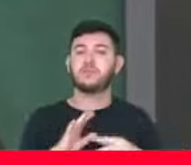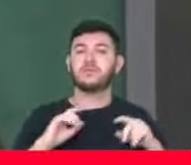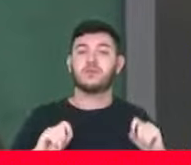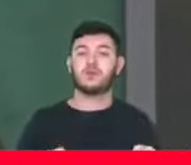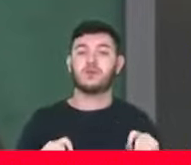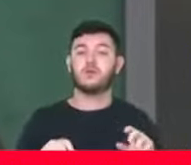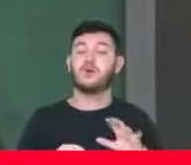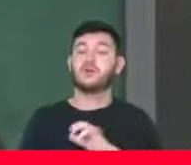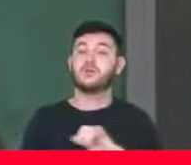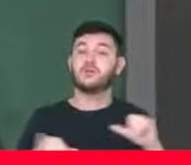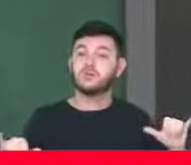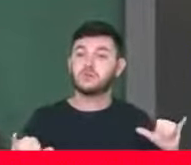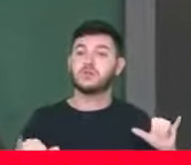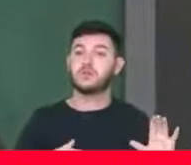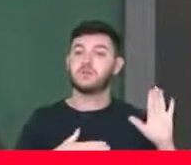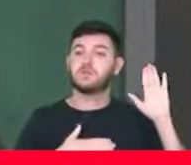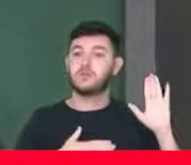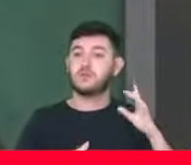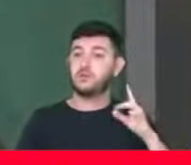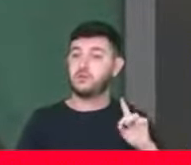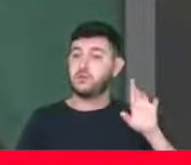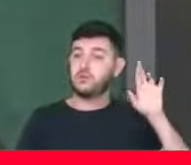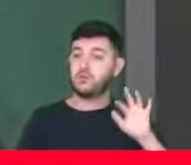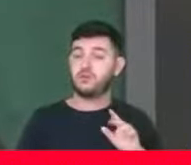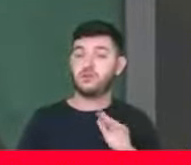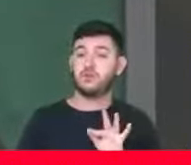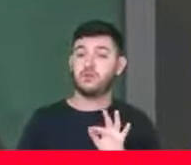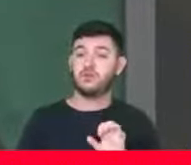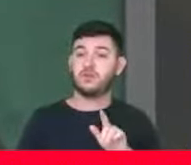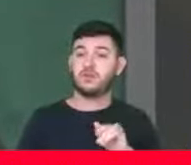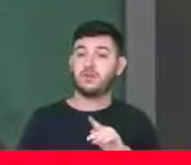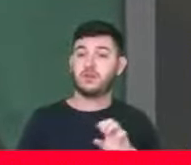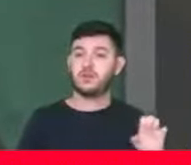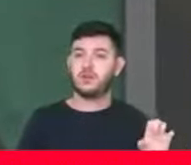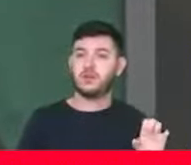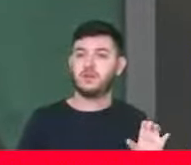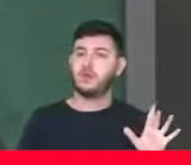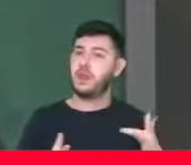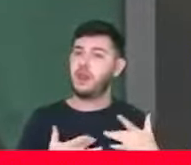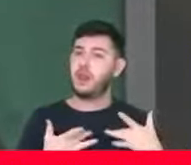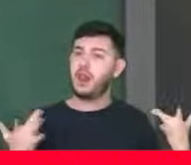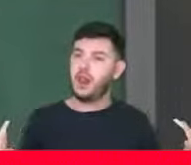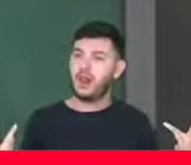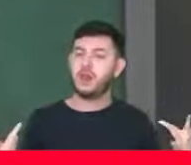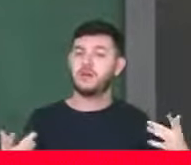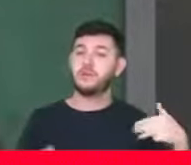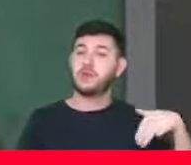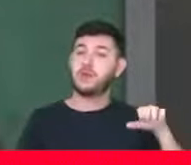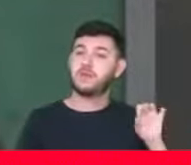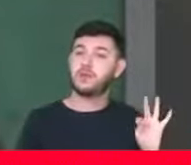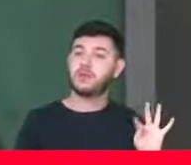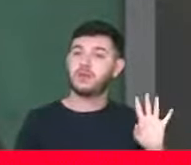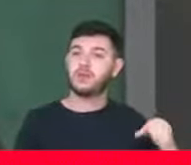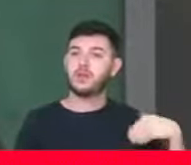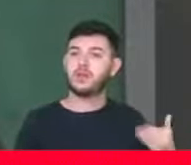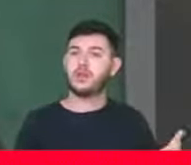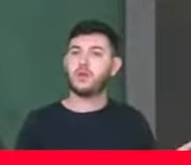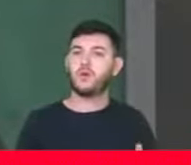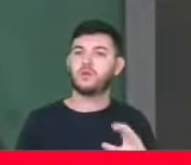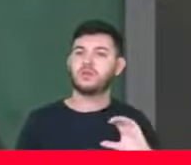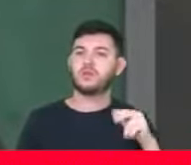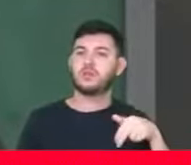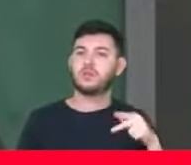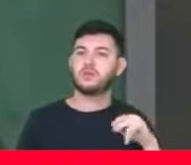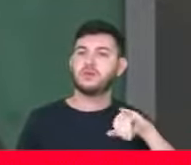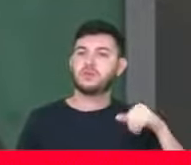Felipe, e lamentar que o MST, que ainda não tem CNPJ para